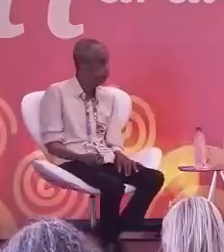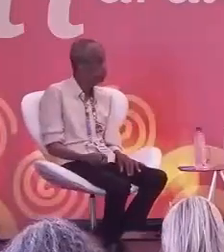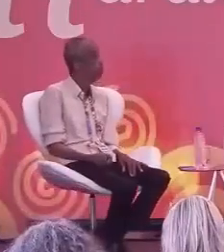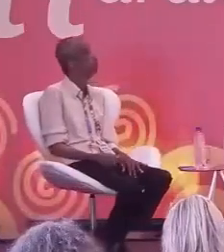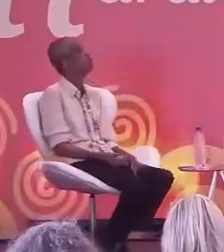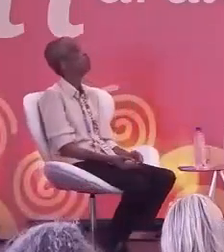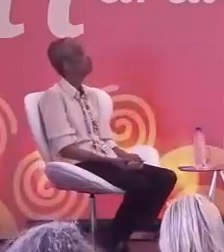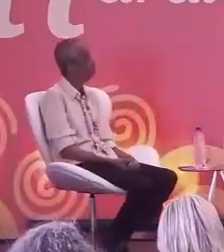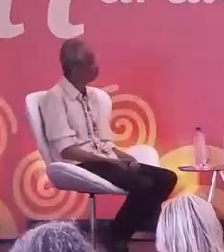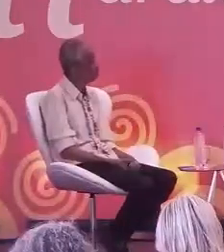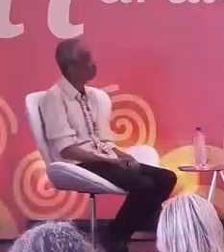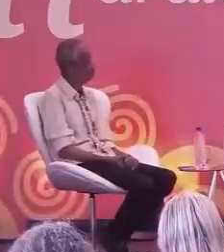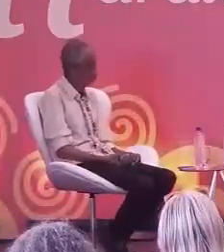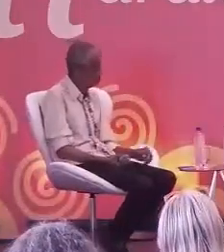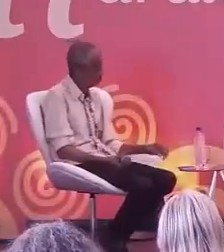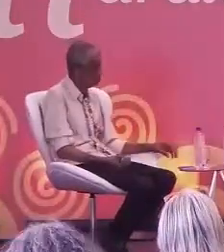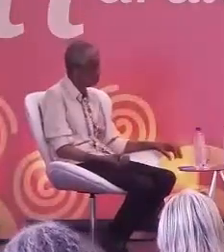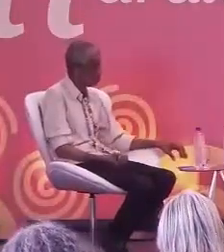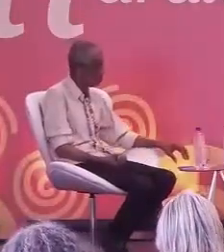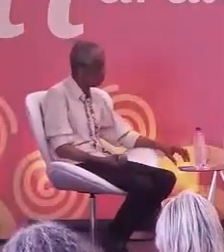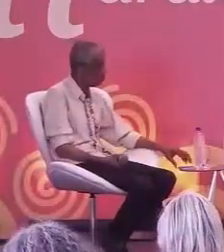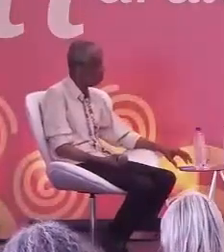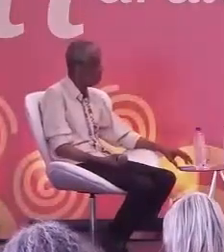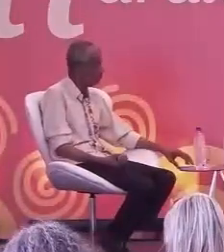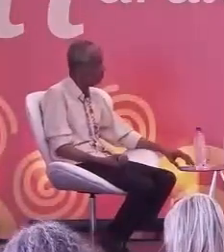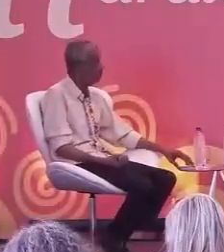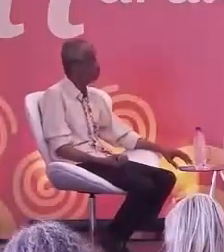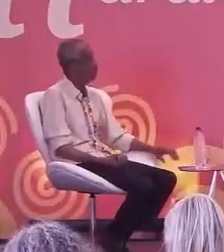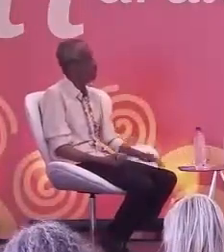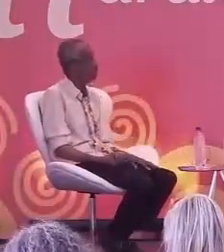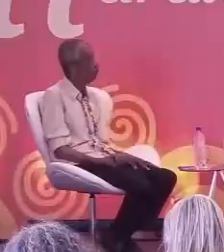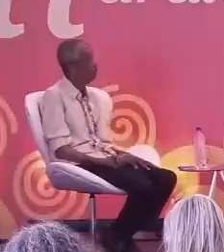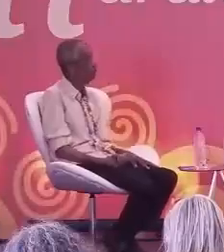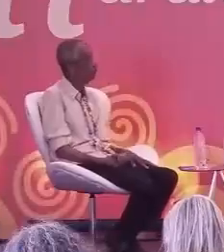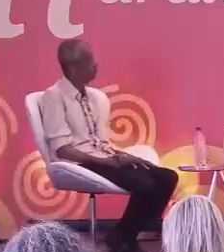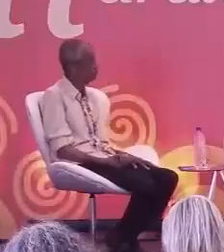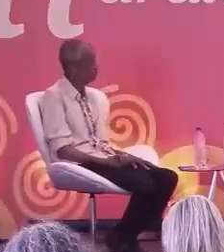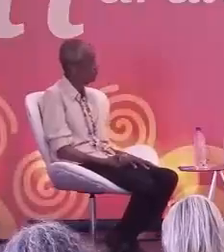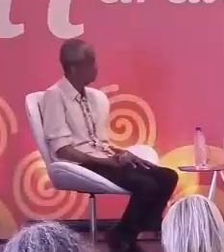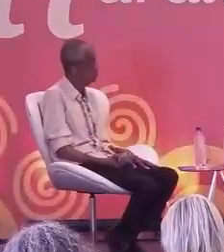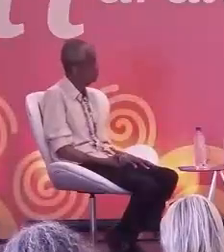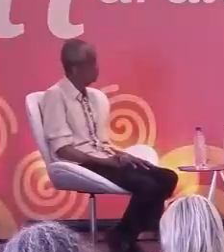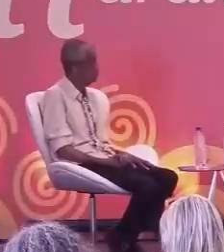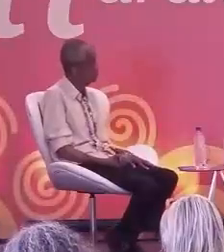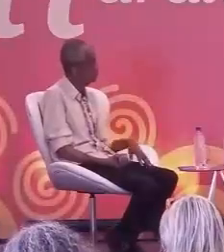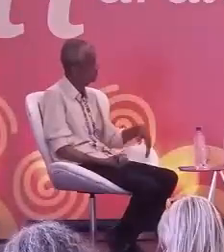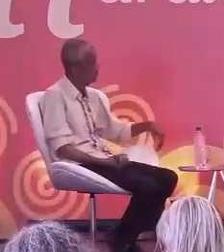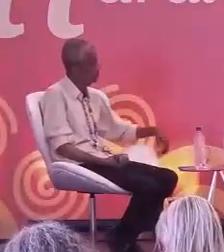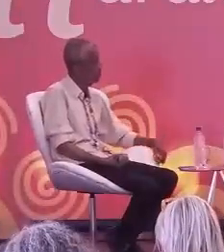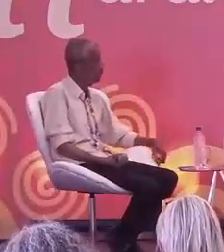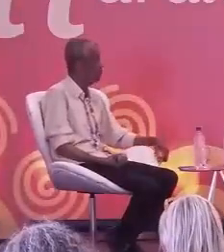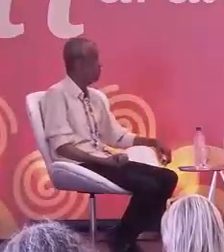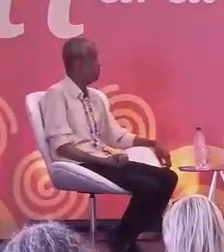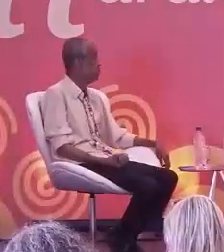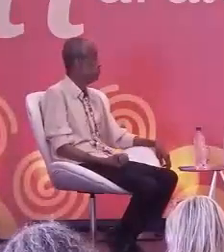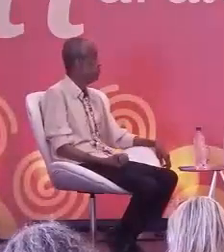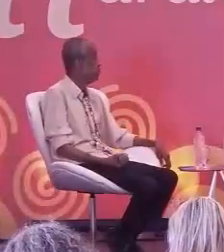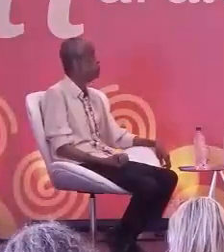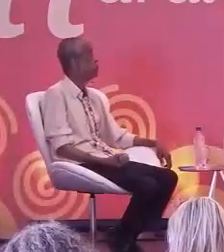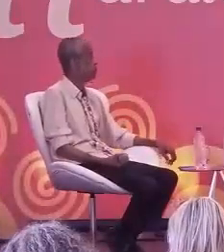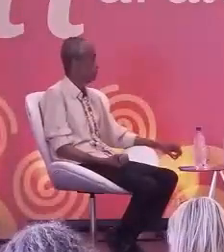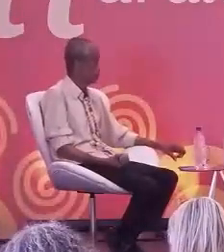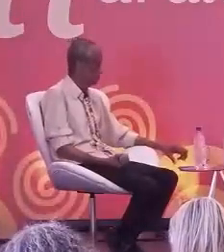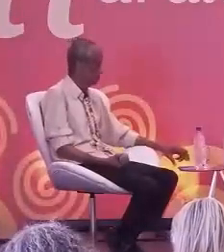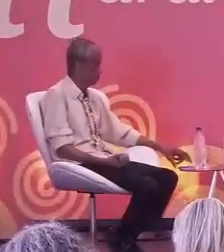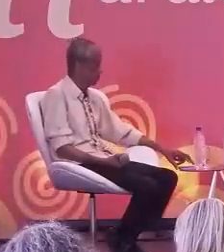de serviço. É o que você faz no seu dia a dia, trazendo os principais pontos, né, da cidade, as necessidades. O rádio tem